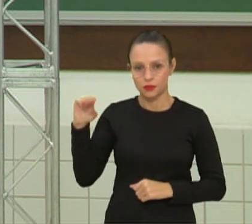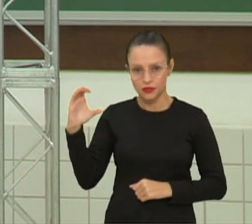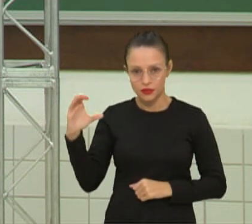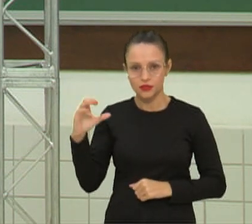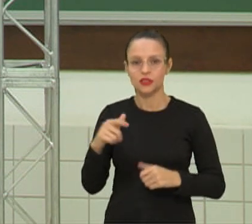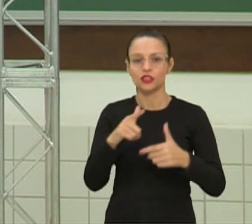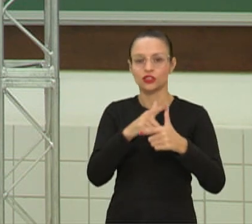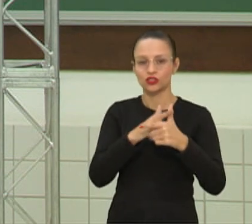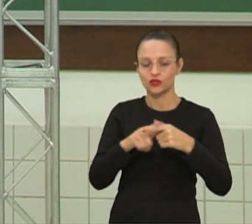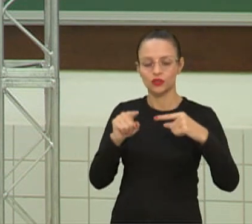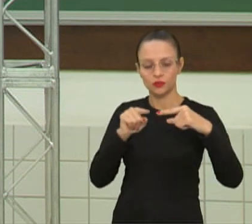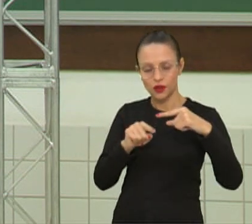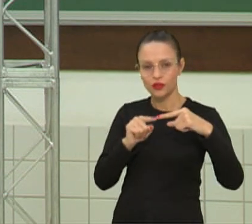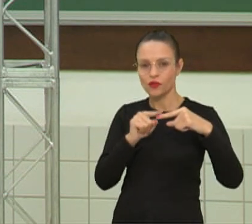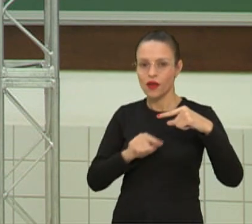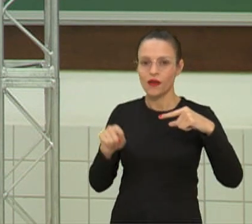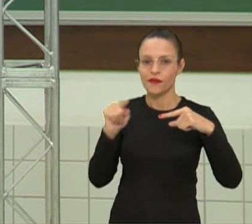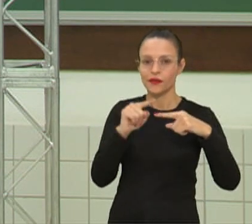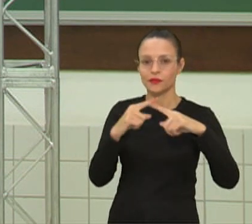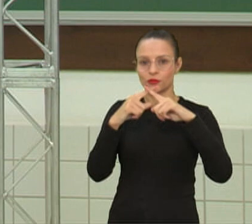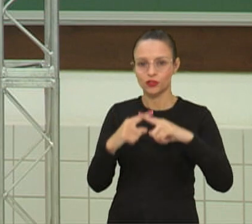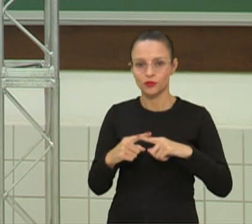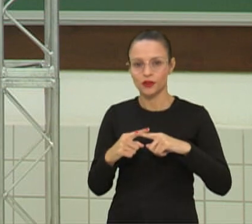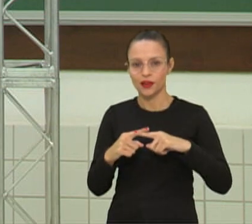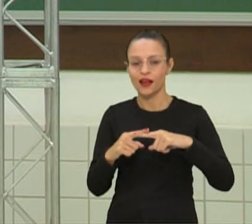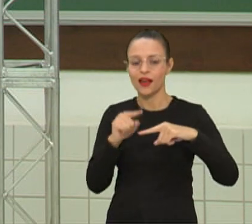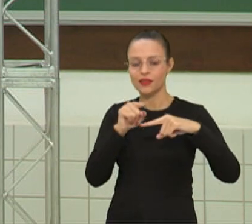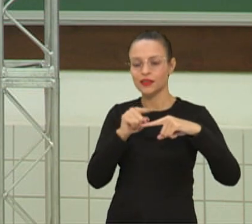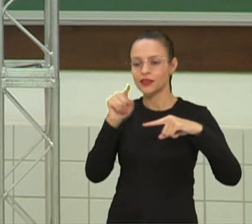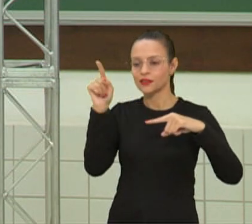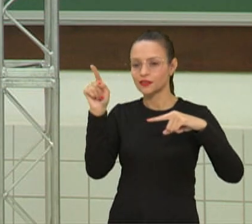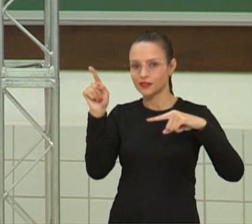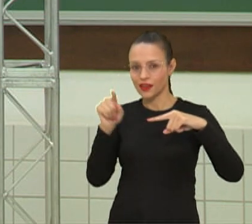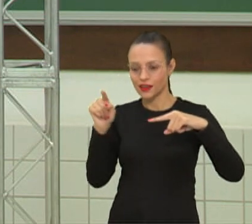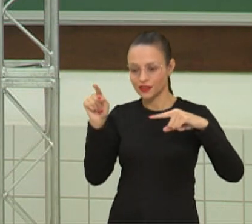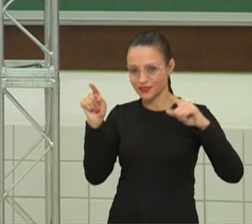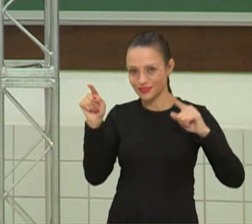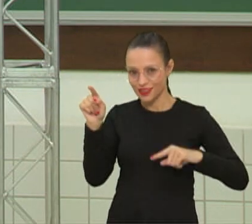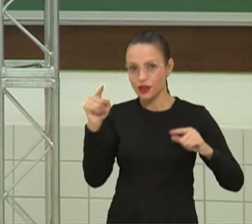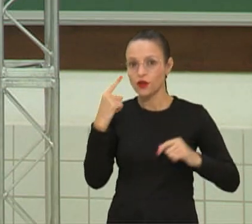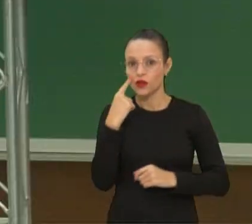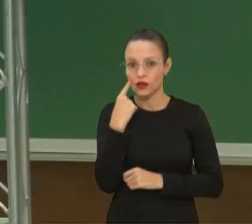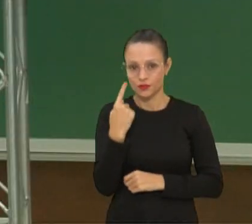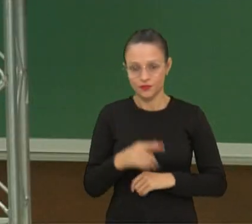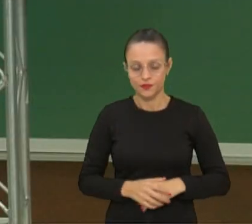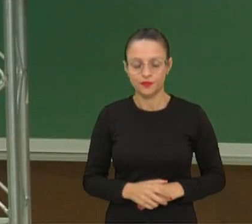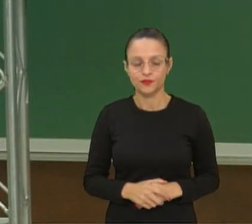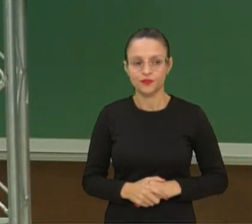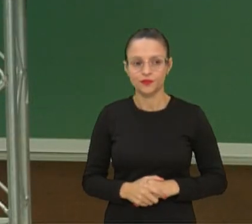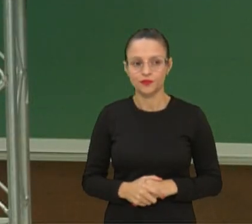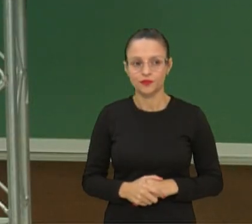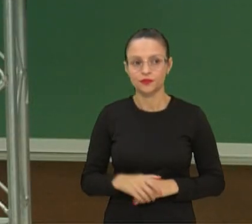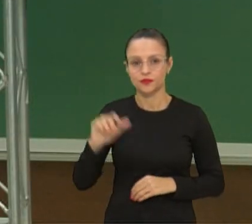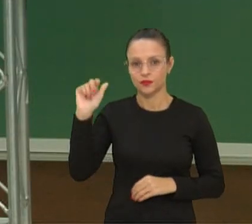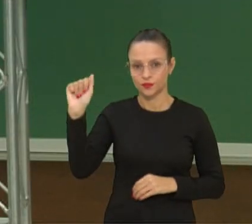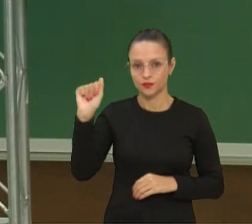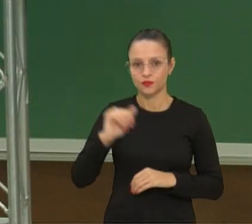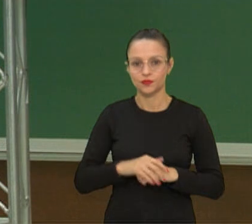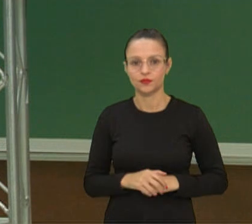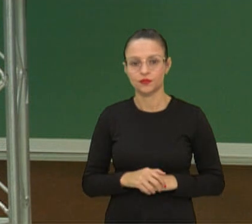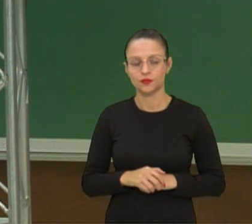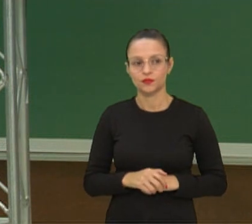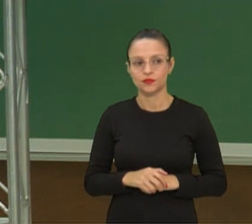baixo, multiplicar pelo de cima, cancelar os denominadores e resolver a equação que sobrar. Dá uma olhada. Na letra A, eu